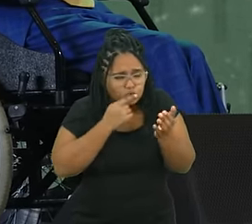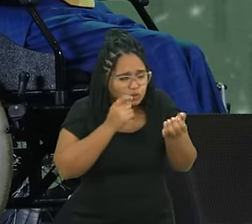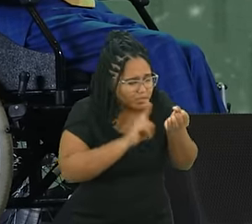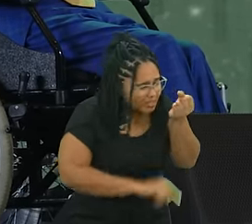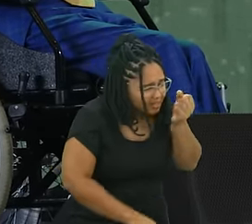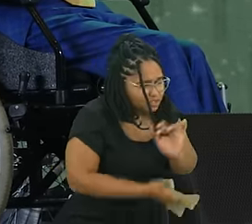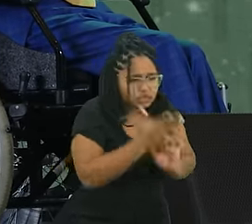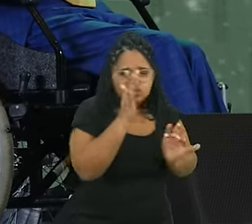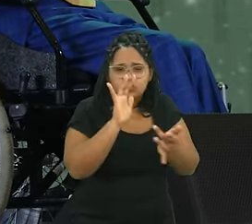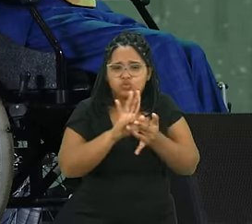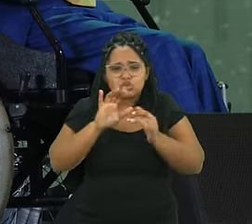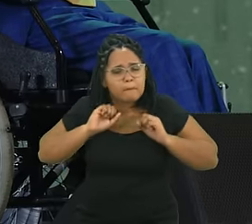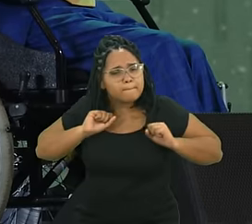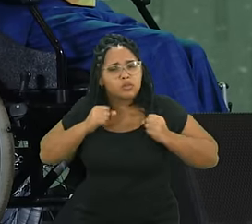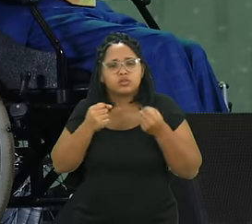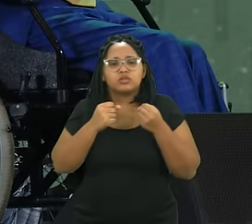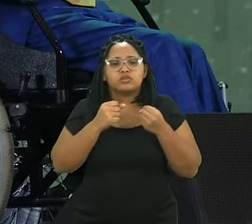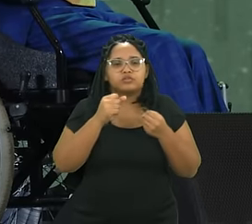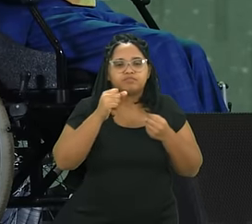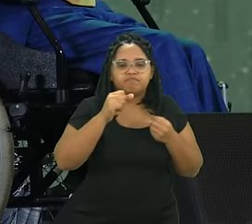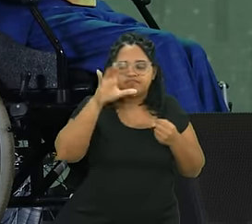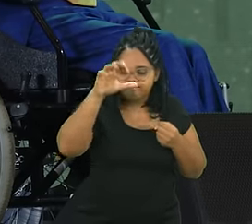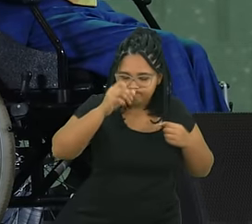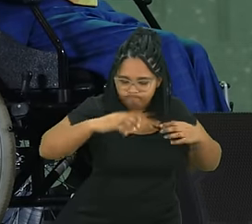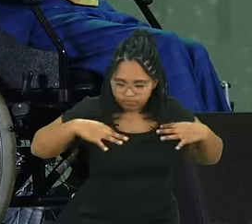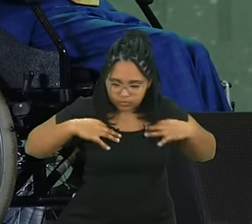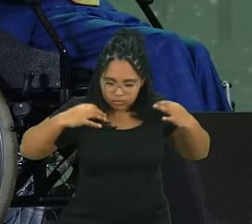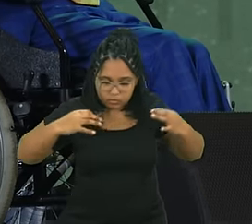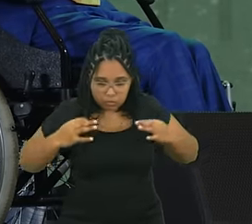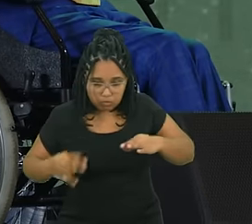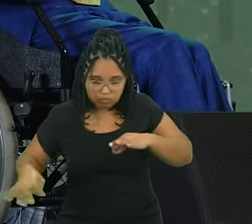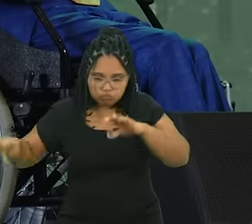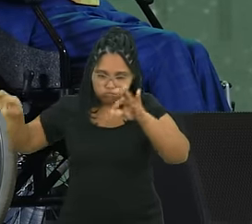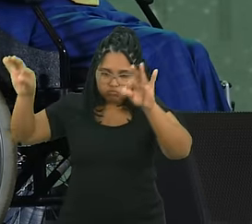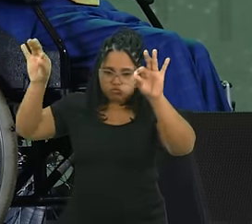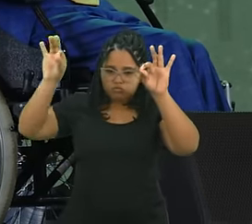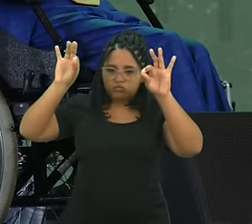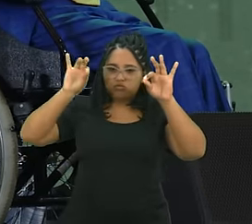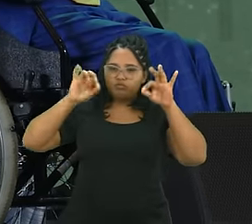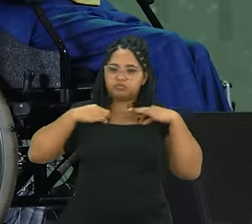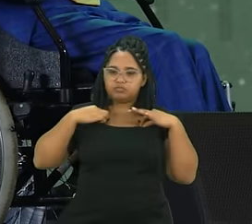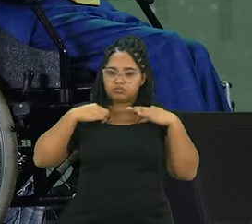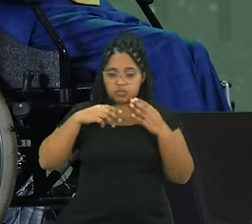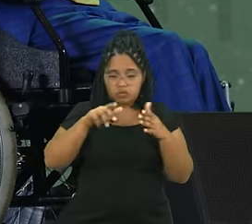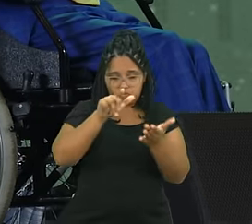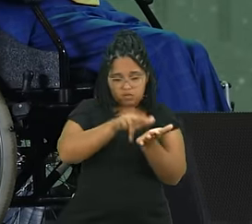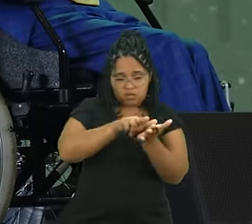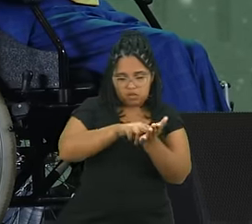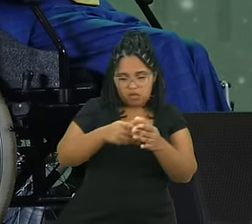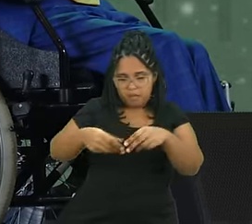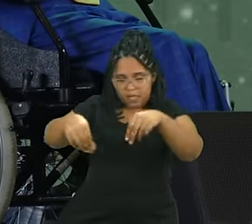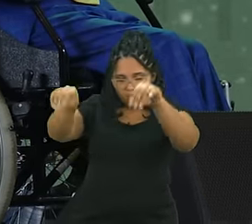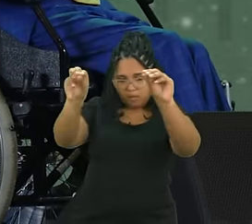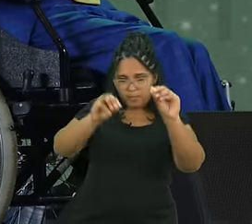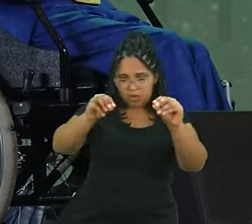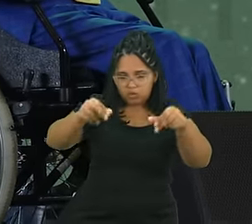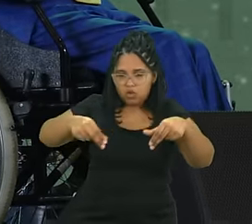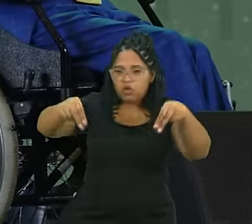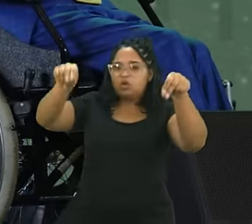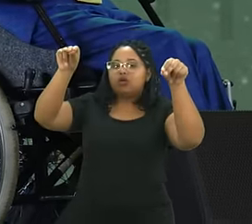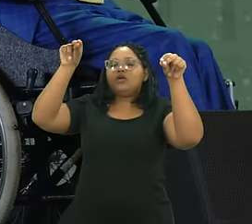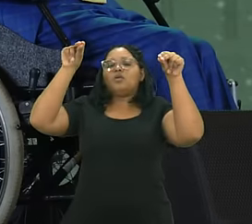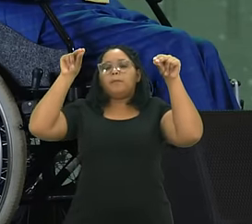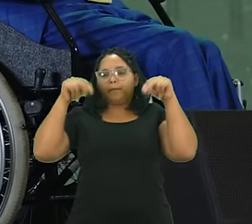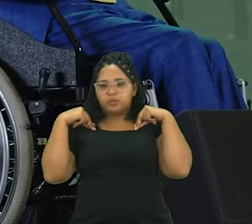nós oramos, e eu coloquei sobre ele. Quando eu coloquei sobre ele, ele disse: uma enfermeira acabou de passar